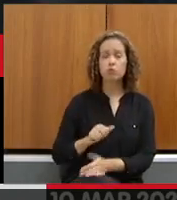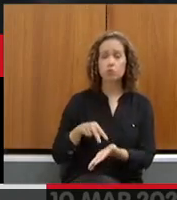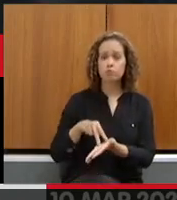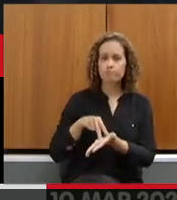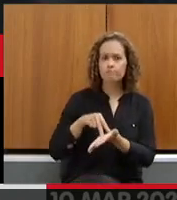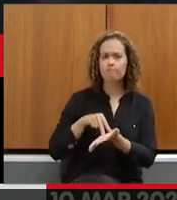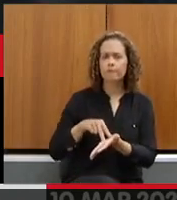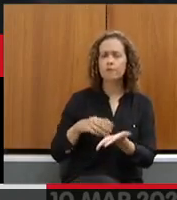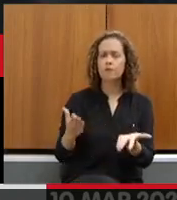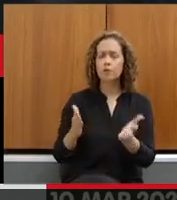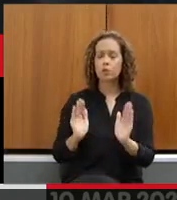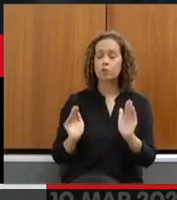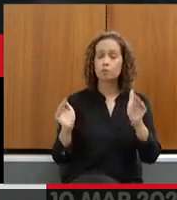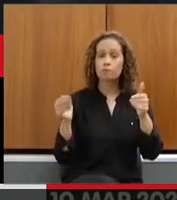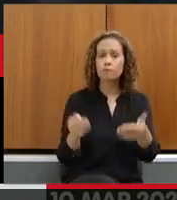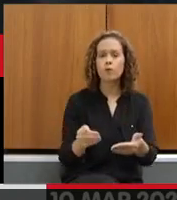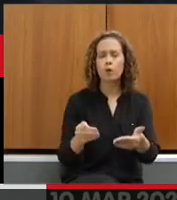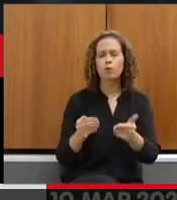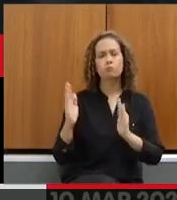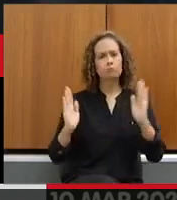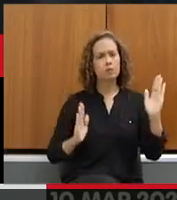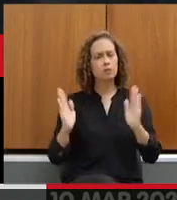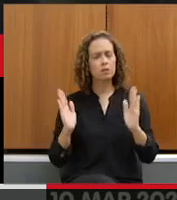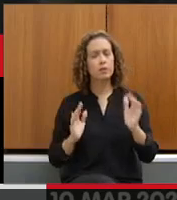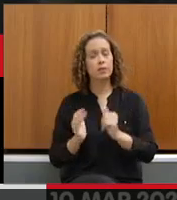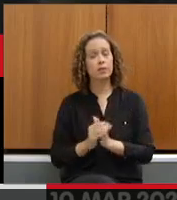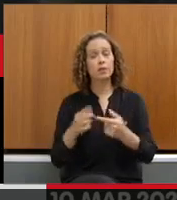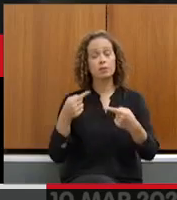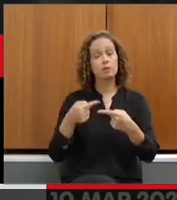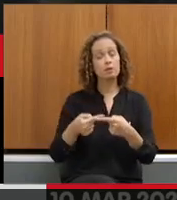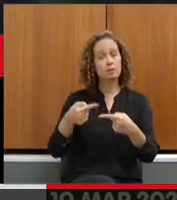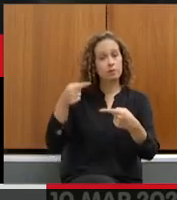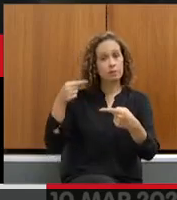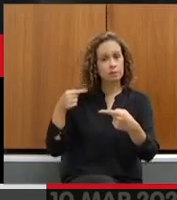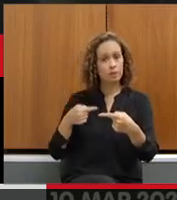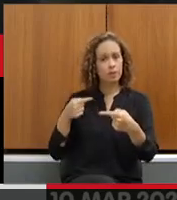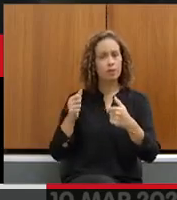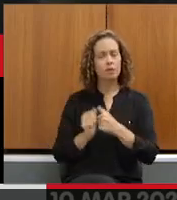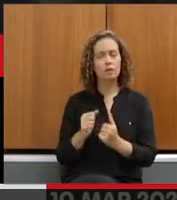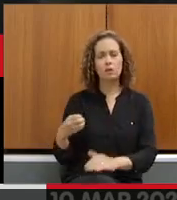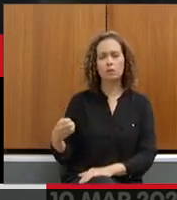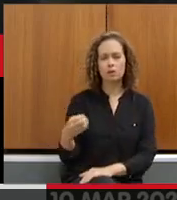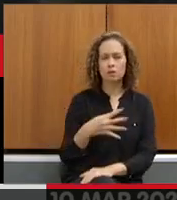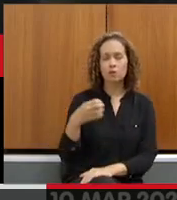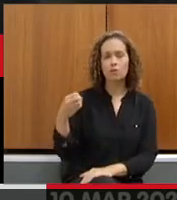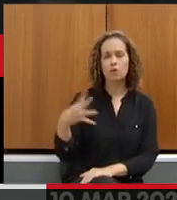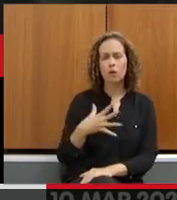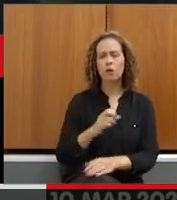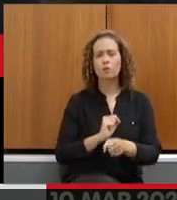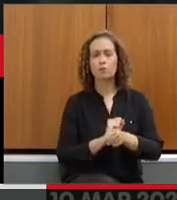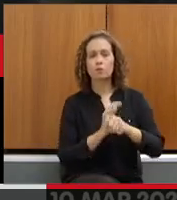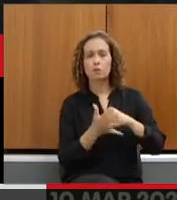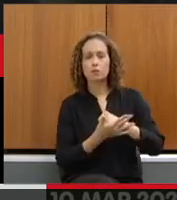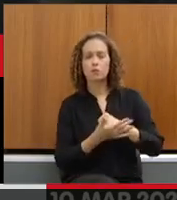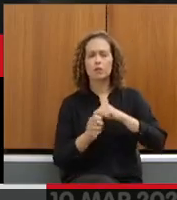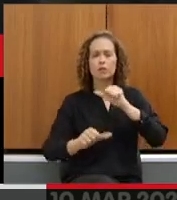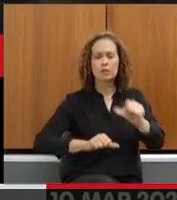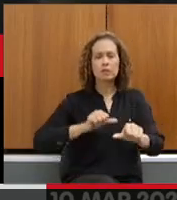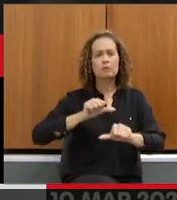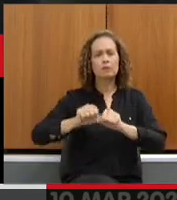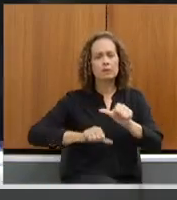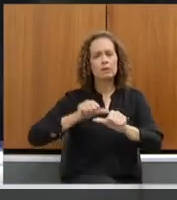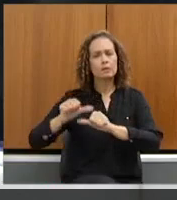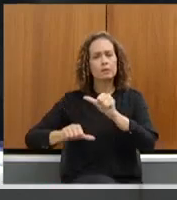bem direcionado ao longo do tempo na semana passada com as novas cepas é a mudança de perfil